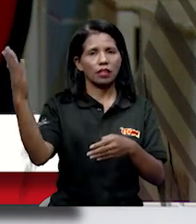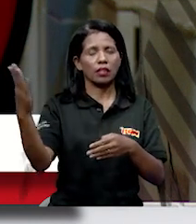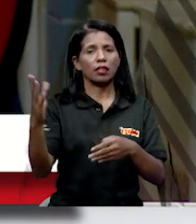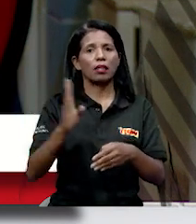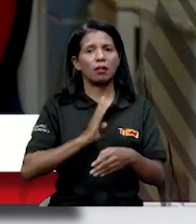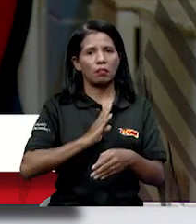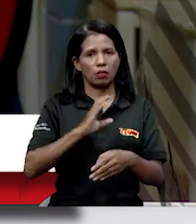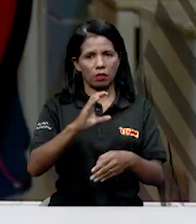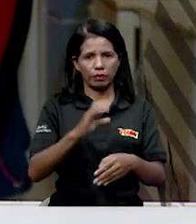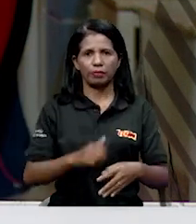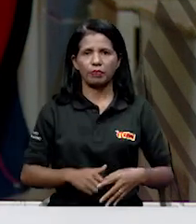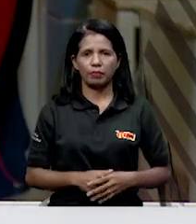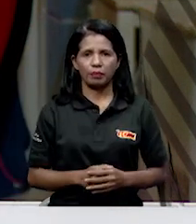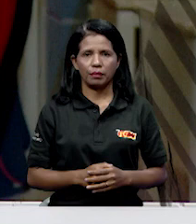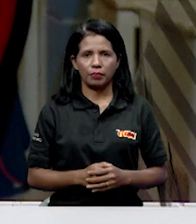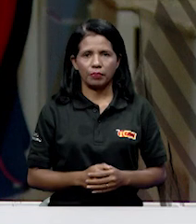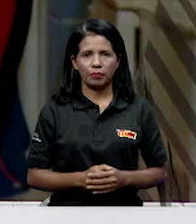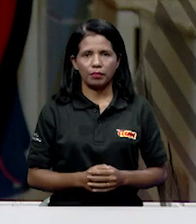Baucau.